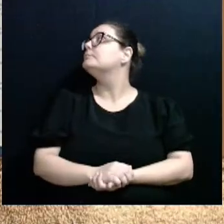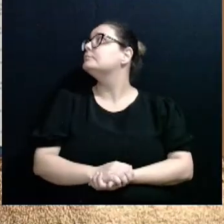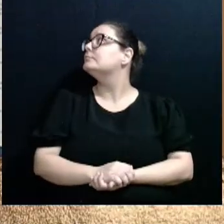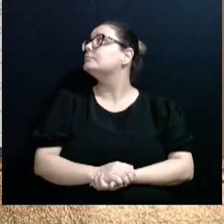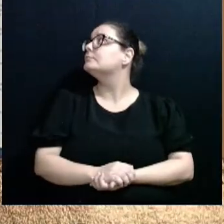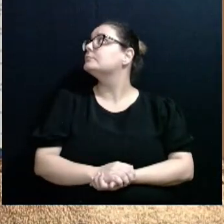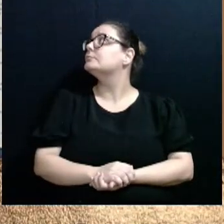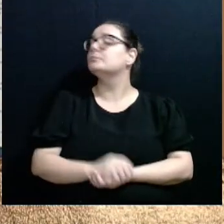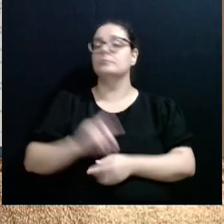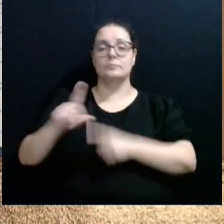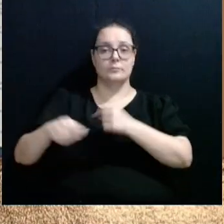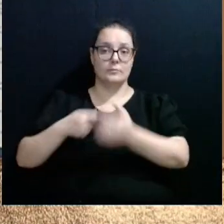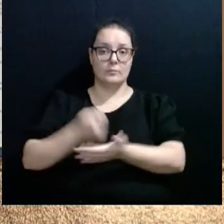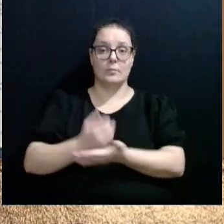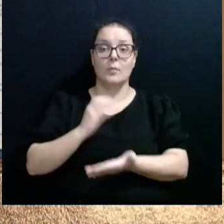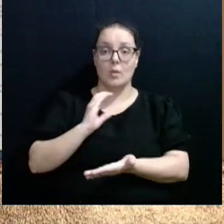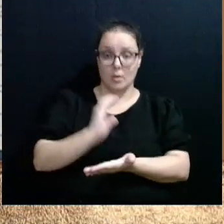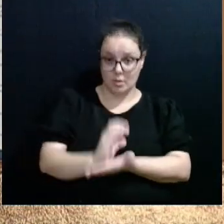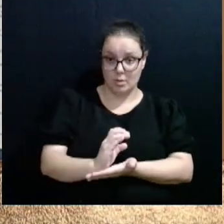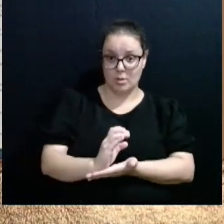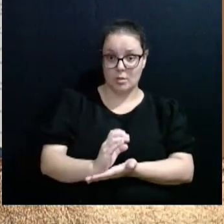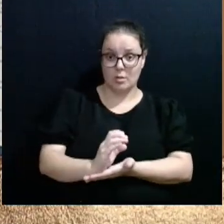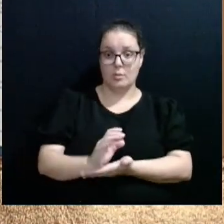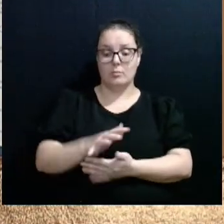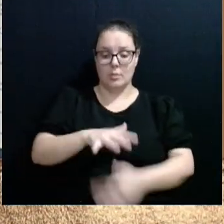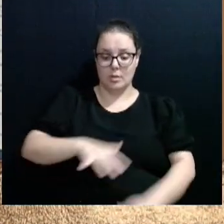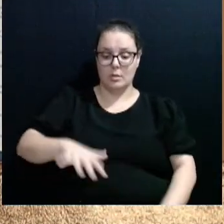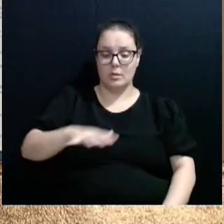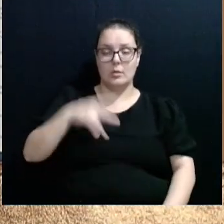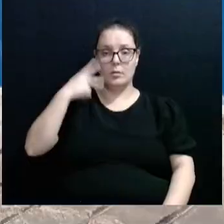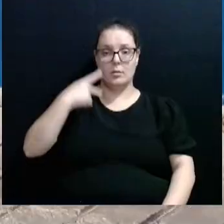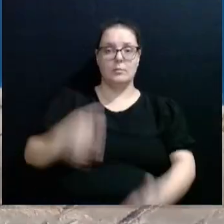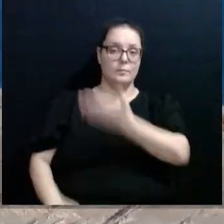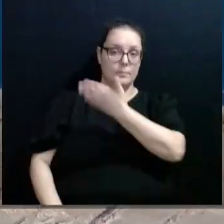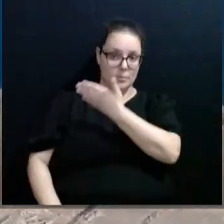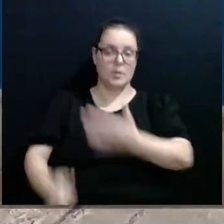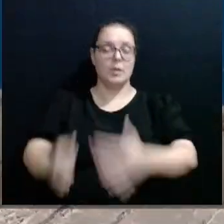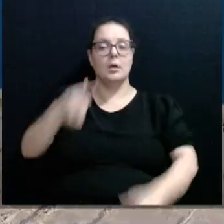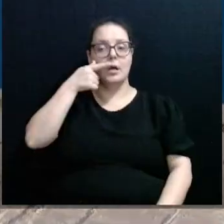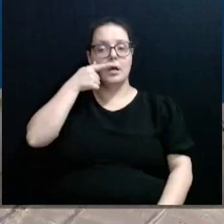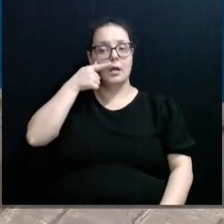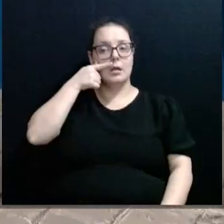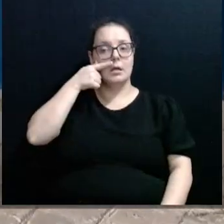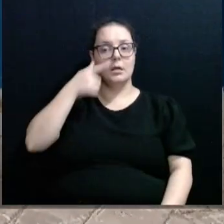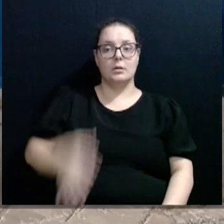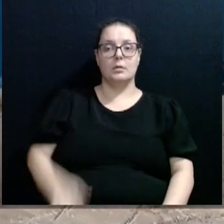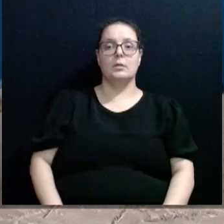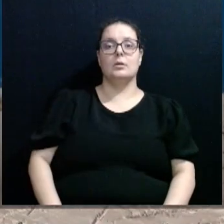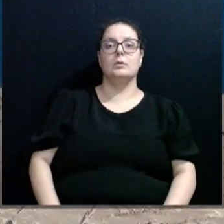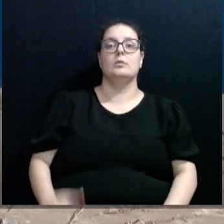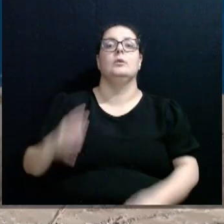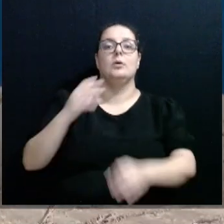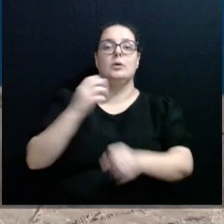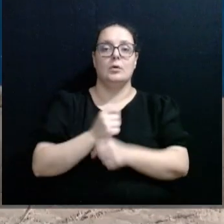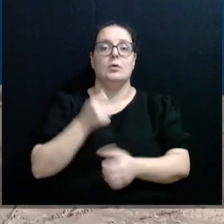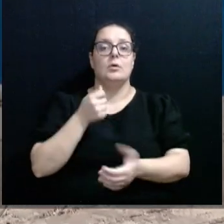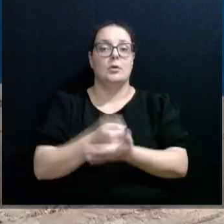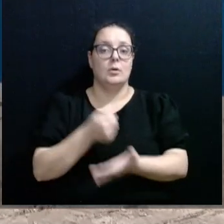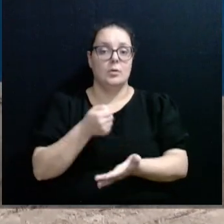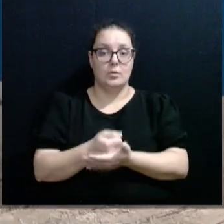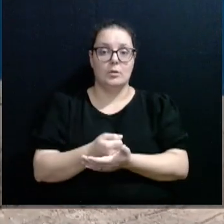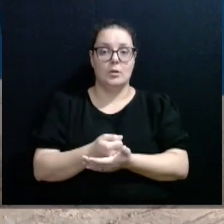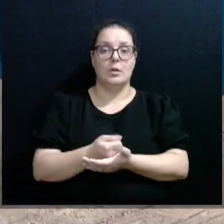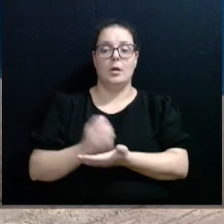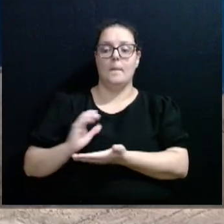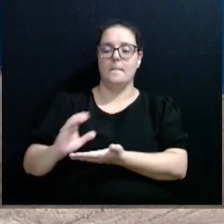emendas impositivas destinadas pelo vereador Guilherme Teixeira no montante que obriga a destinação para a saúde